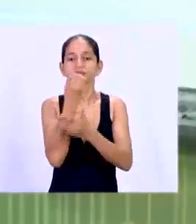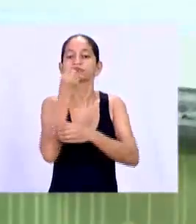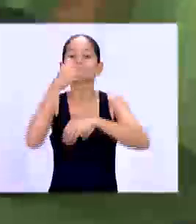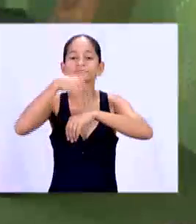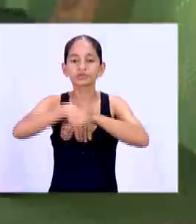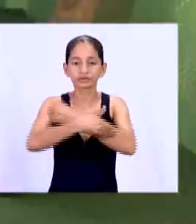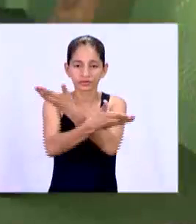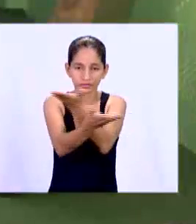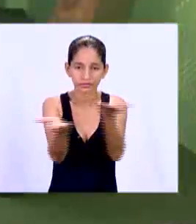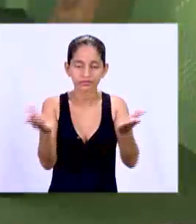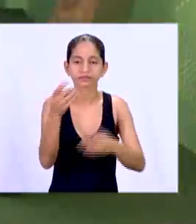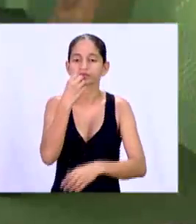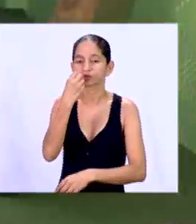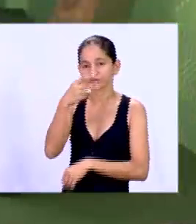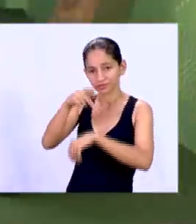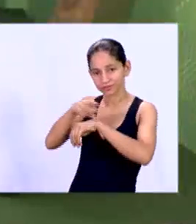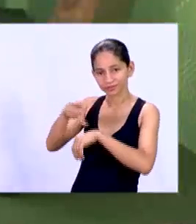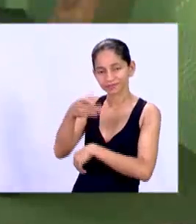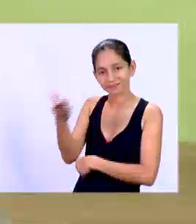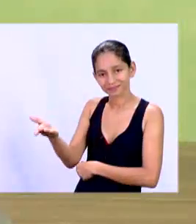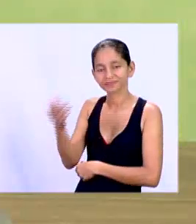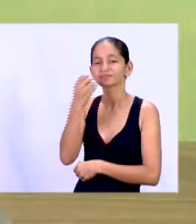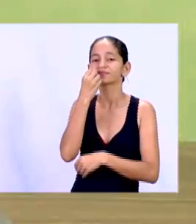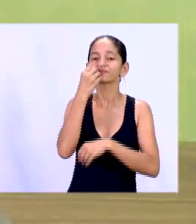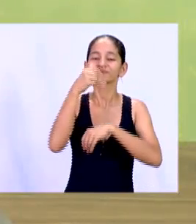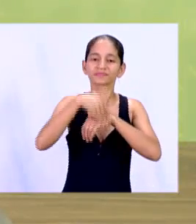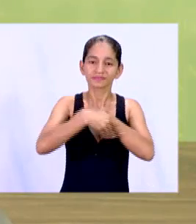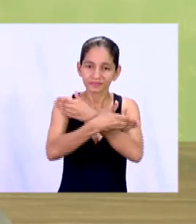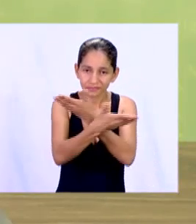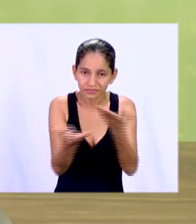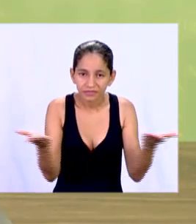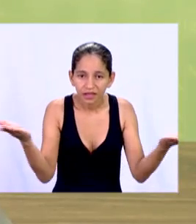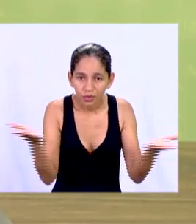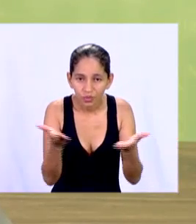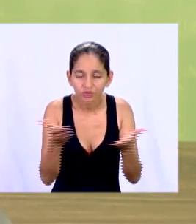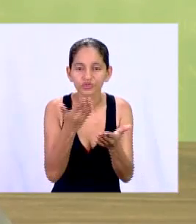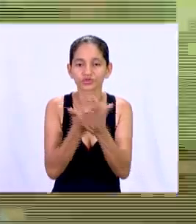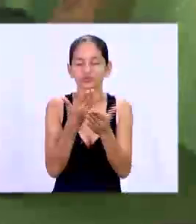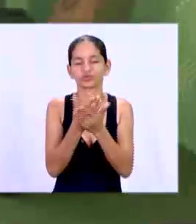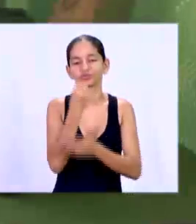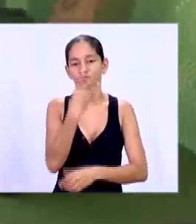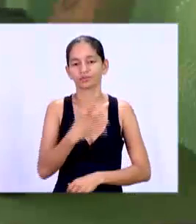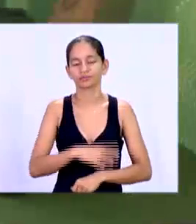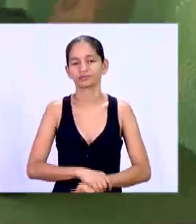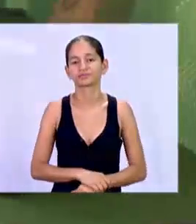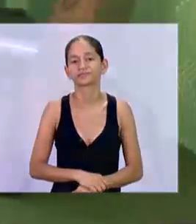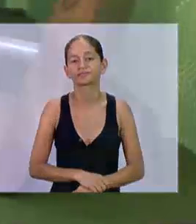a todos. Boa noite, professor. Boa noite a todos. Ficamos por aqui. Bons estudos.